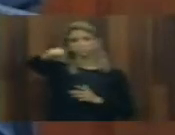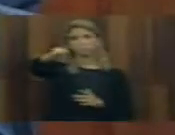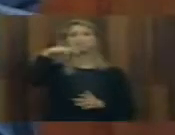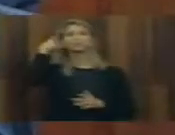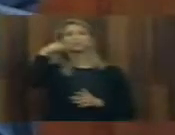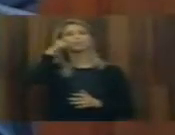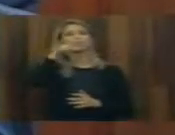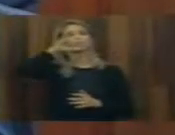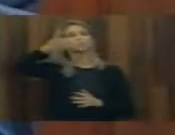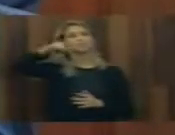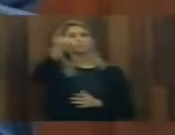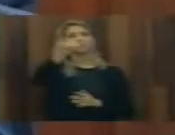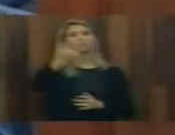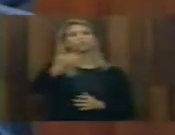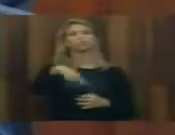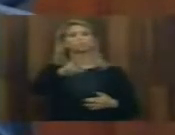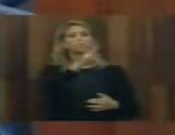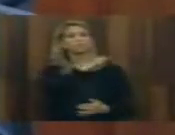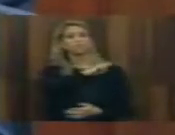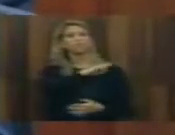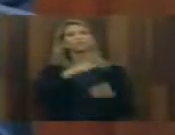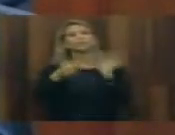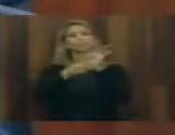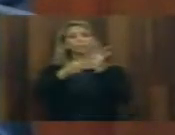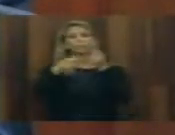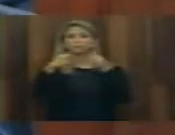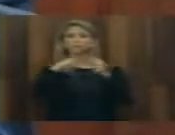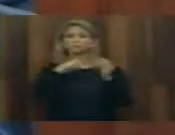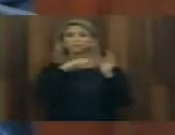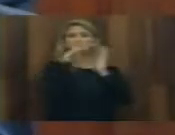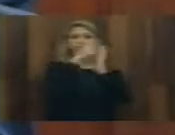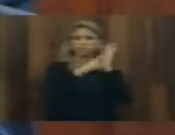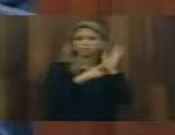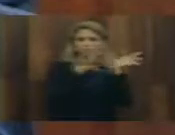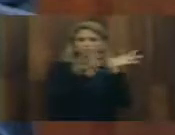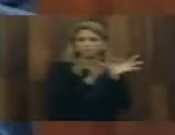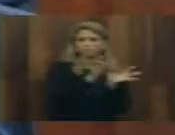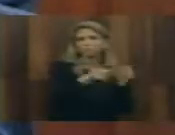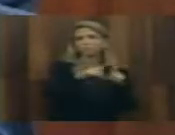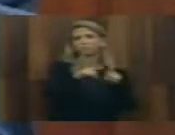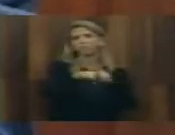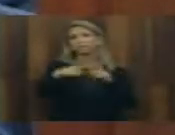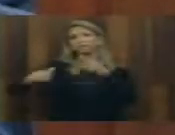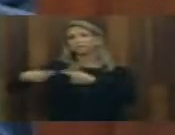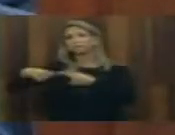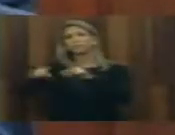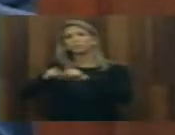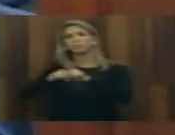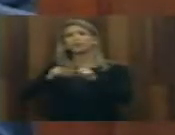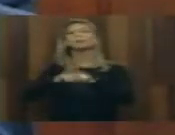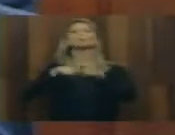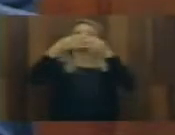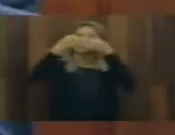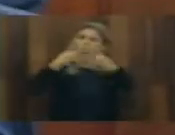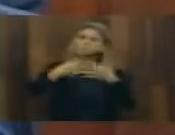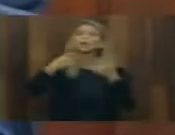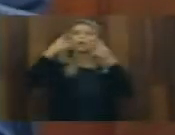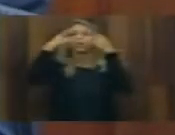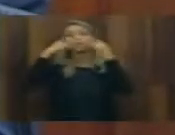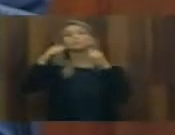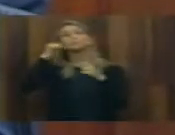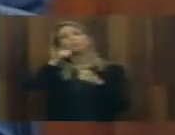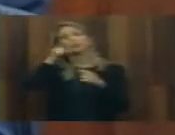vereadora Letícia Jota, que estabelece diretrizes para a política municipal de enfrentamento e atendimento à violência